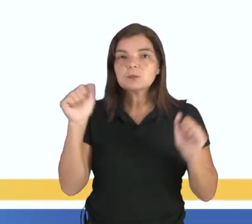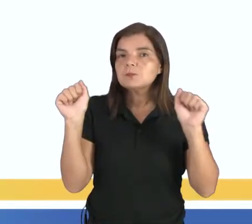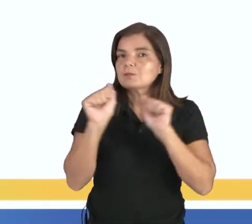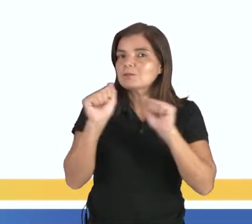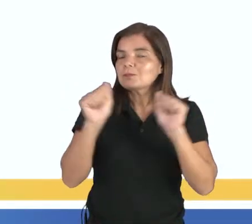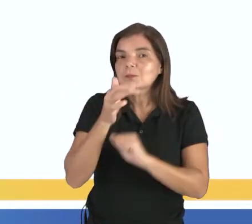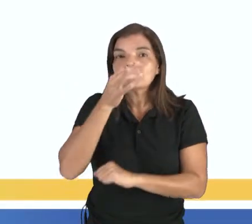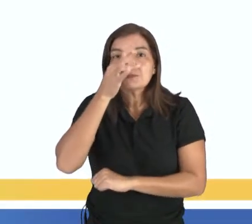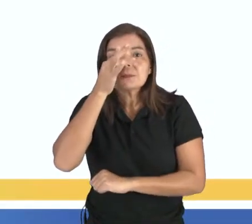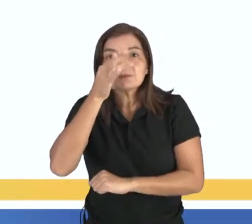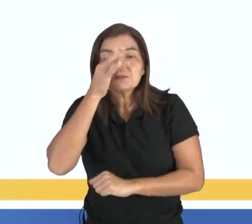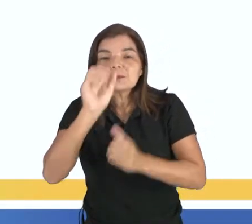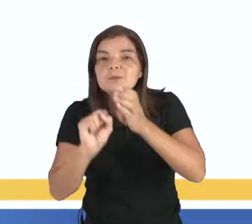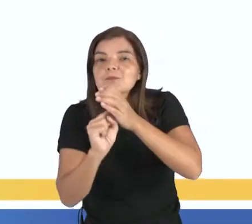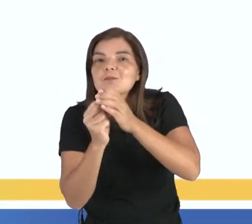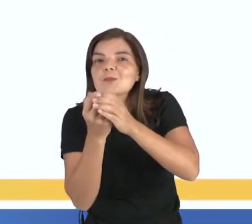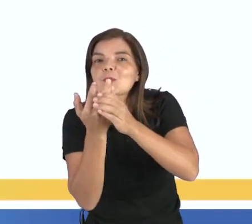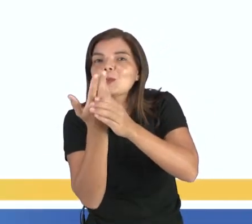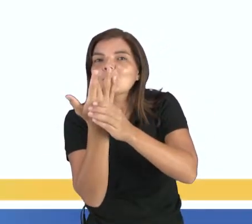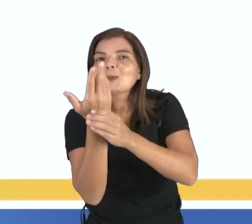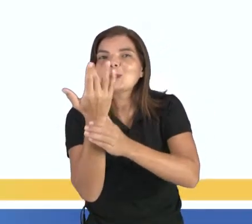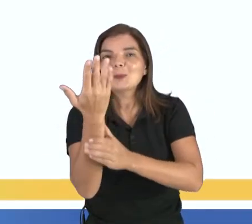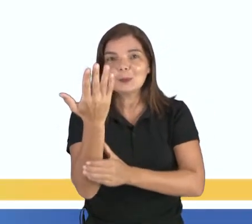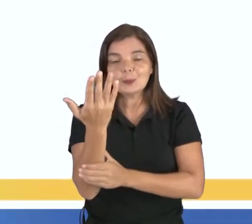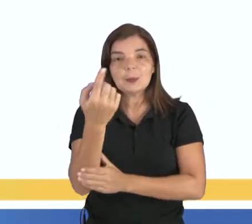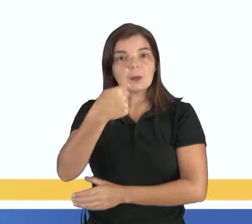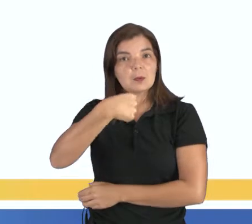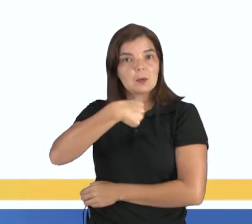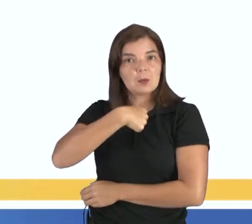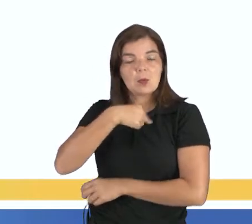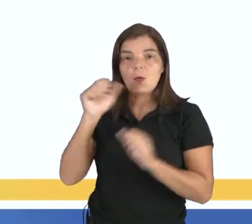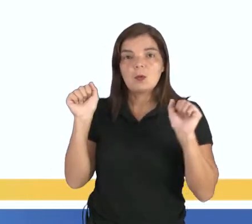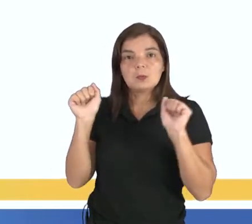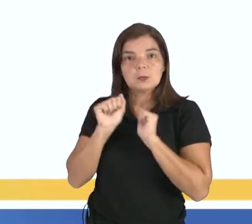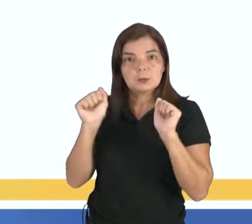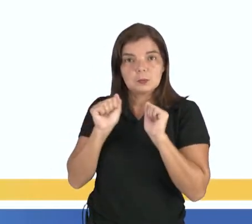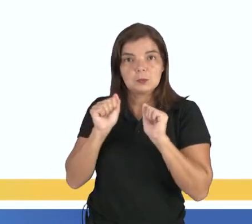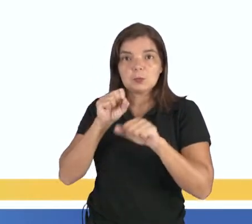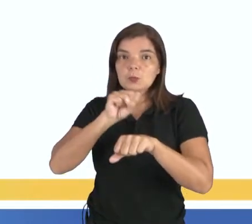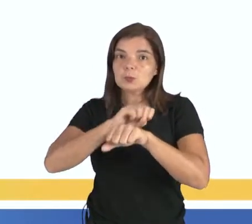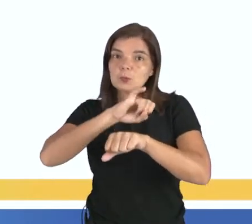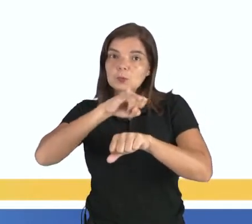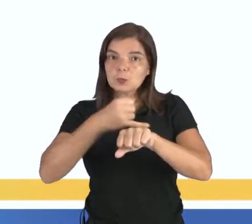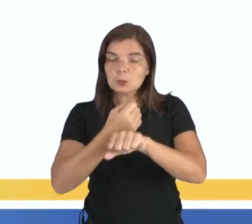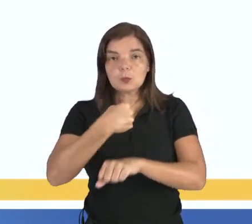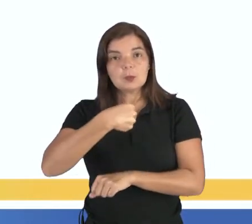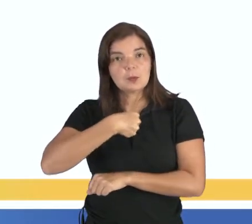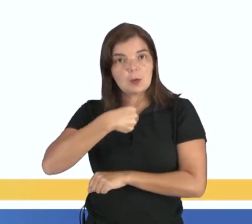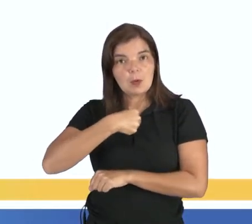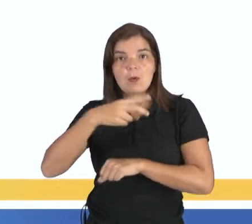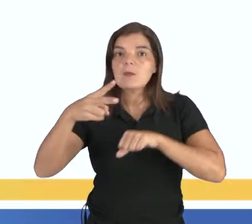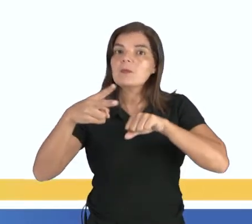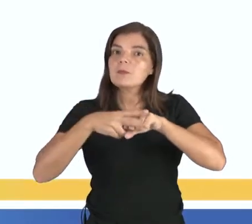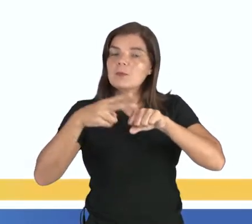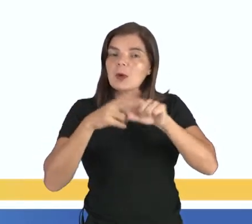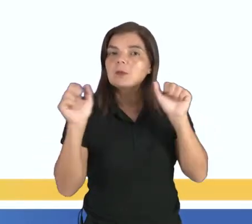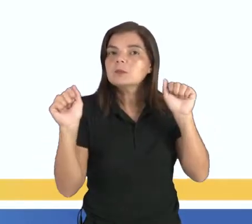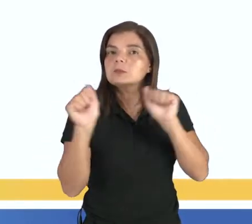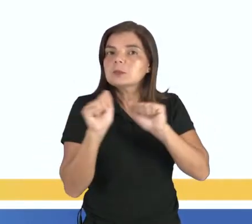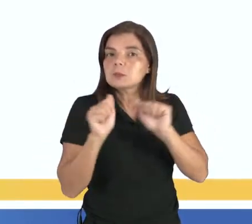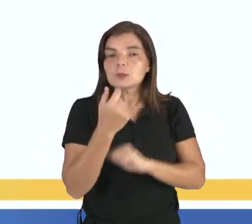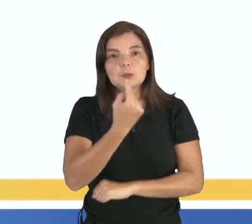flores desabrocham na primavera. Então, eu adoro. Sujeito eu, verbo adoro. Concorda o